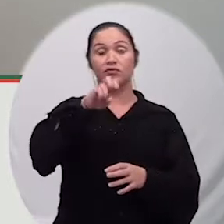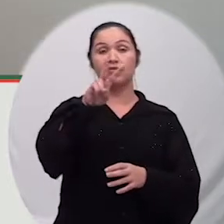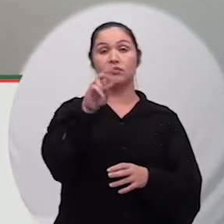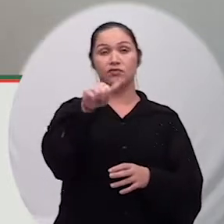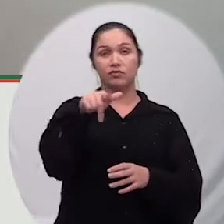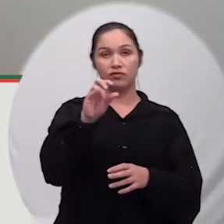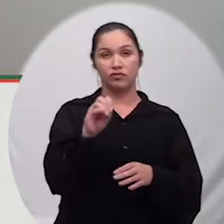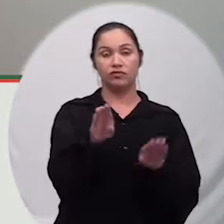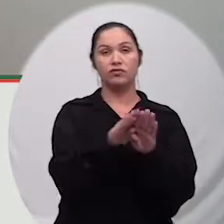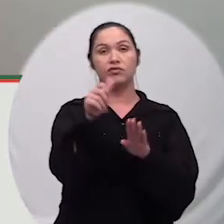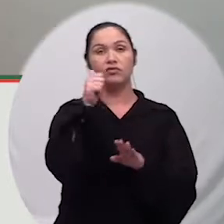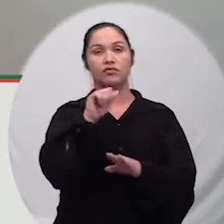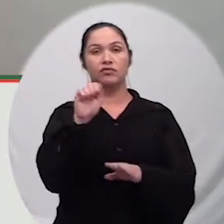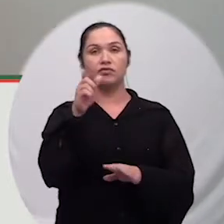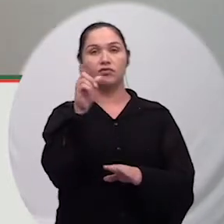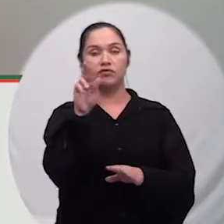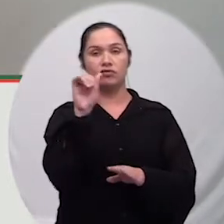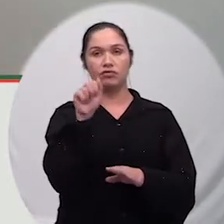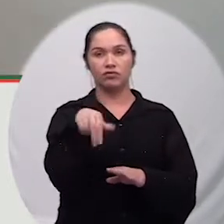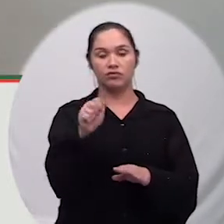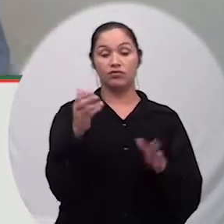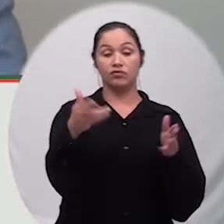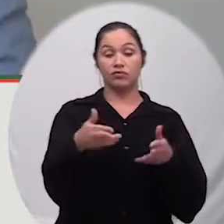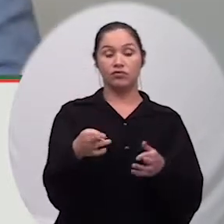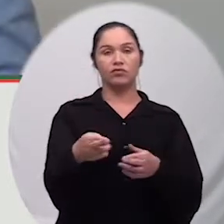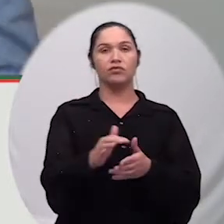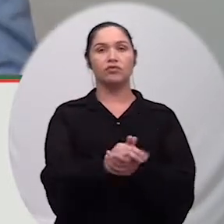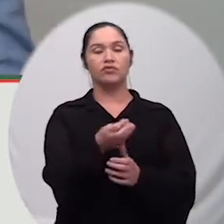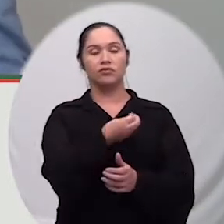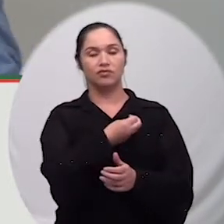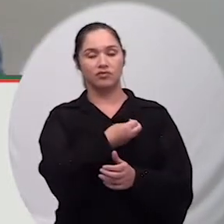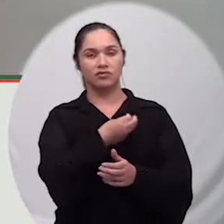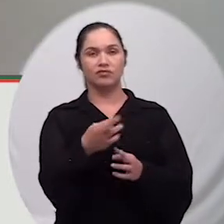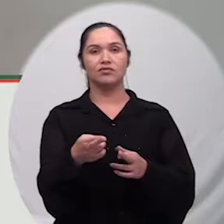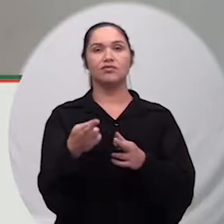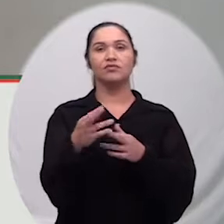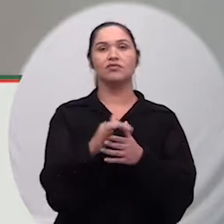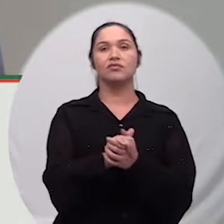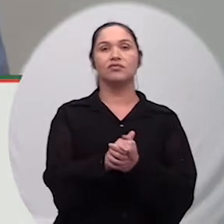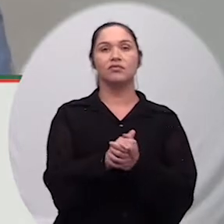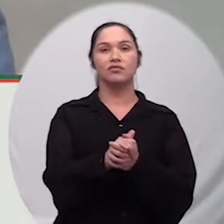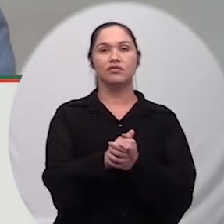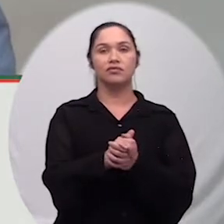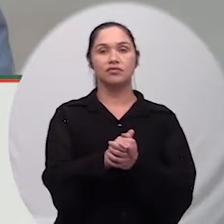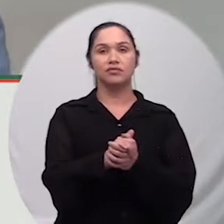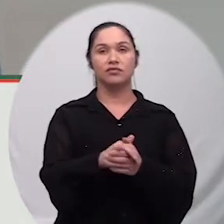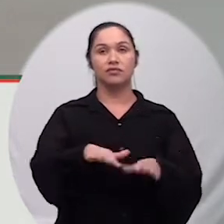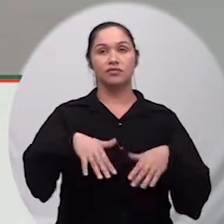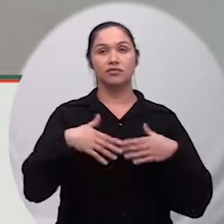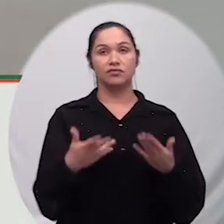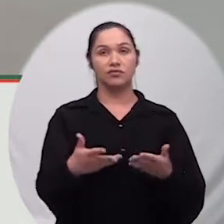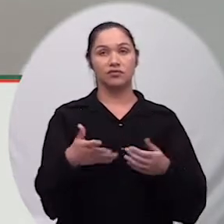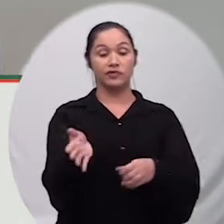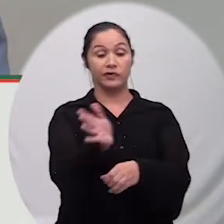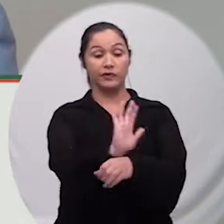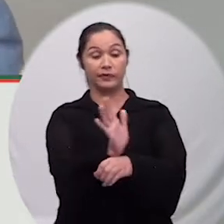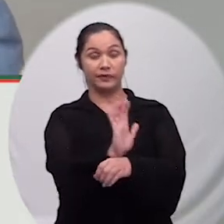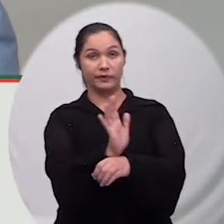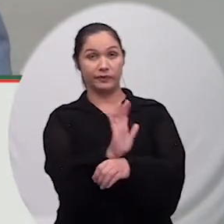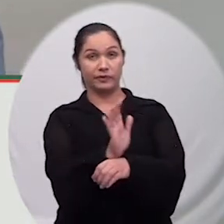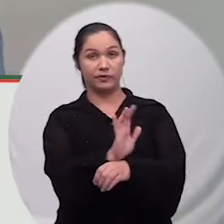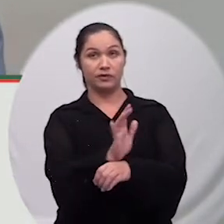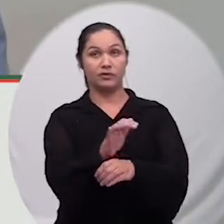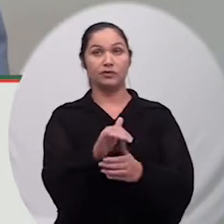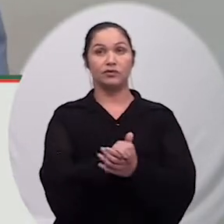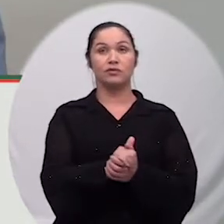presenças. Senhor presidente, tem um vídeo, como o vídeo é um pouquinho demorado, eu, para não comprometer absolutamente nada todo o